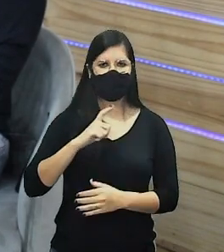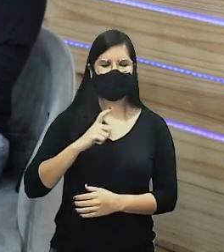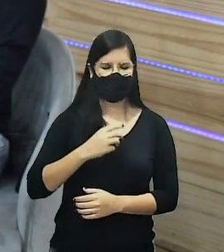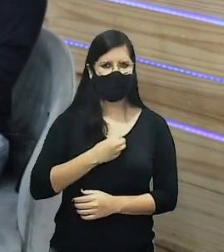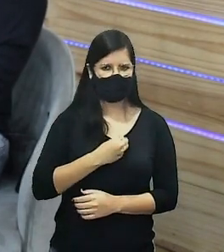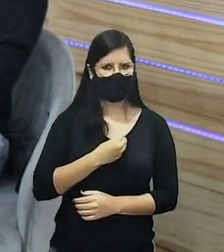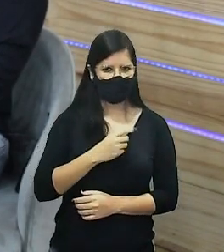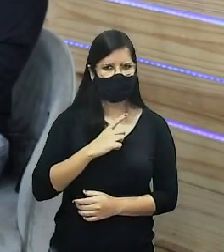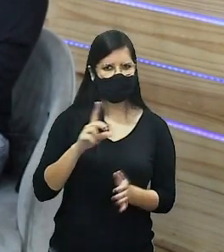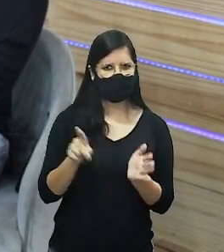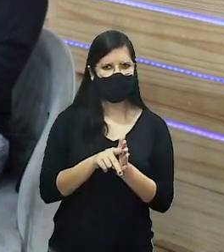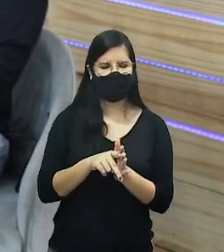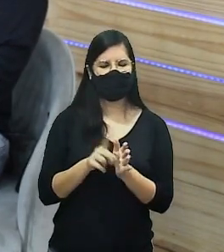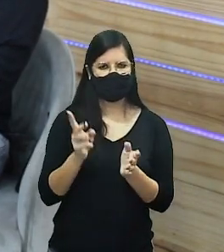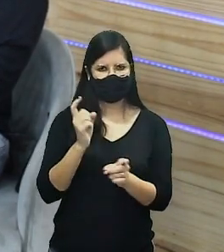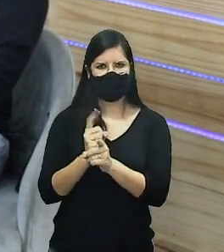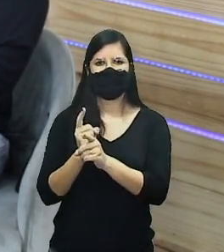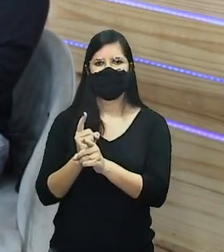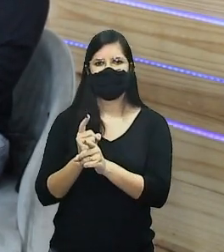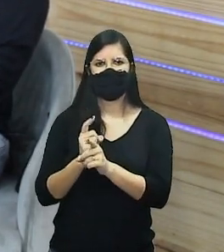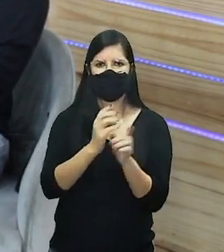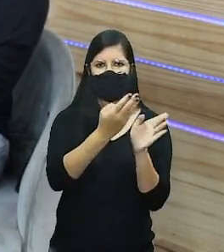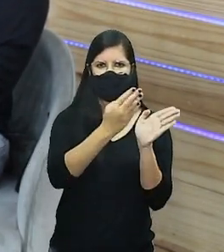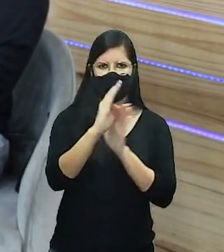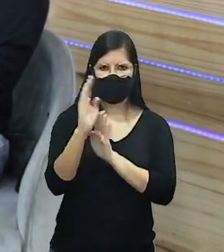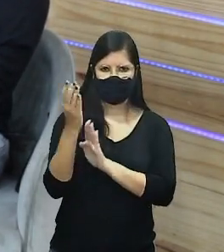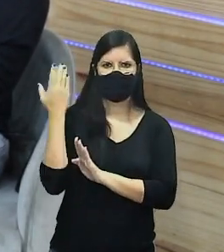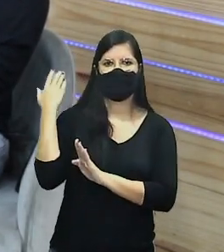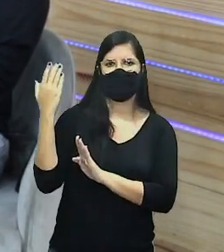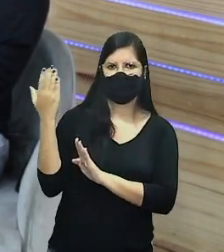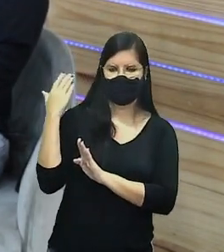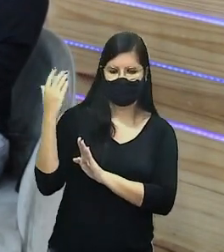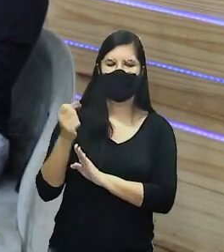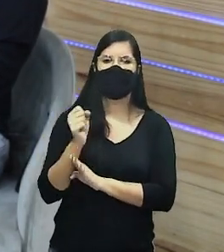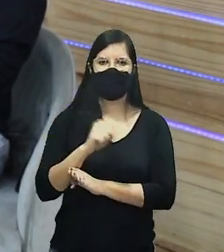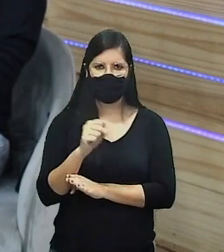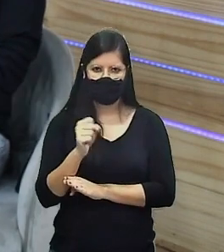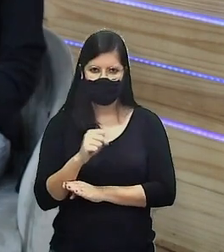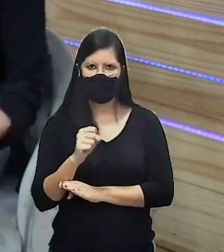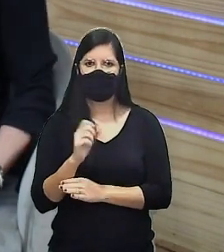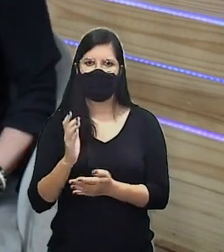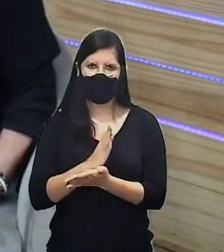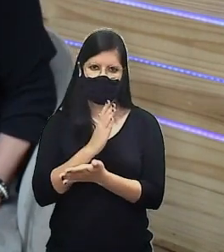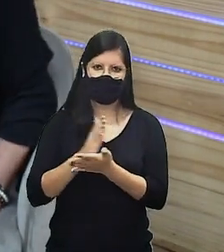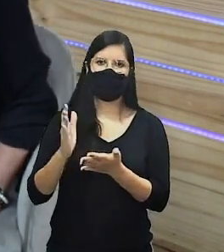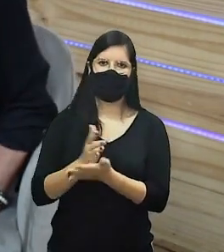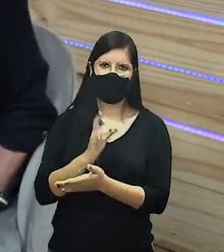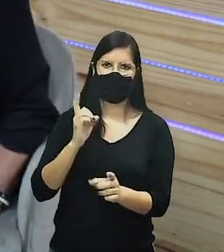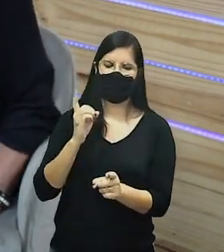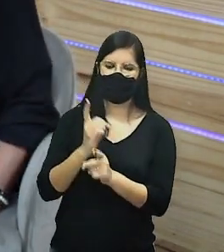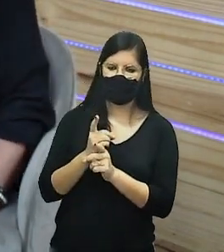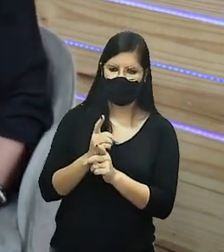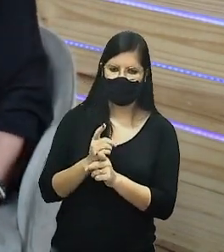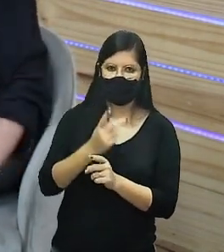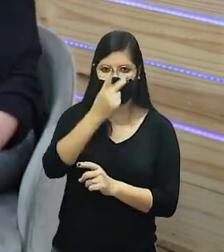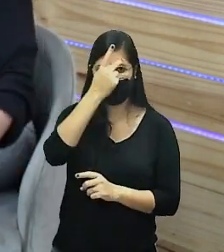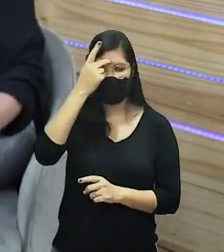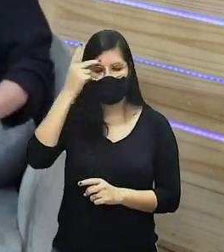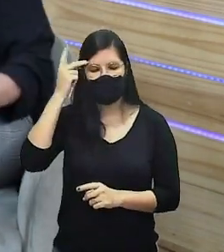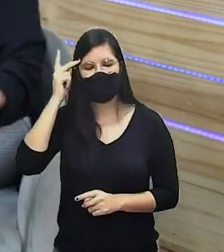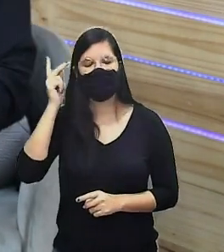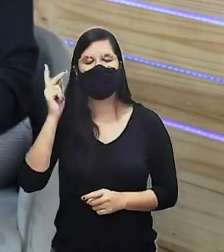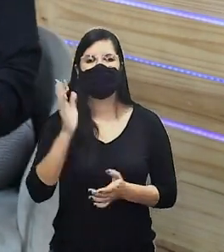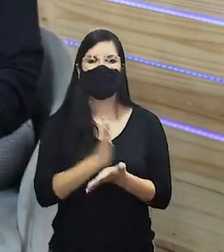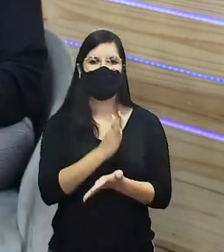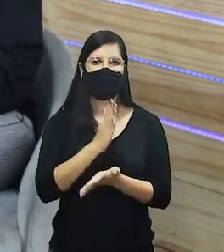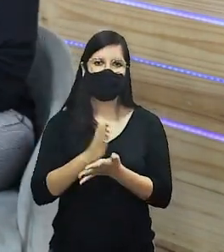ainda, não existe, Sônia? Ainda existe. Aquela em biblioteca, algumas coisas, sim. ela né? ainda existe. Em algumas coisas ainda existe, né? As pessoas ainda estão,